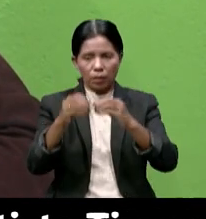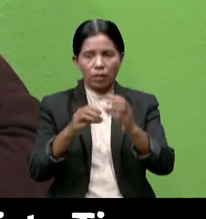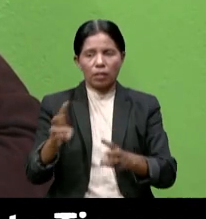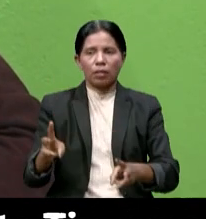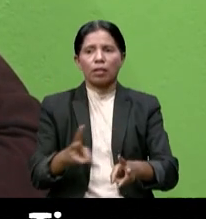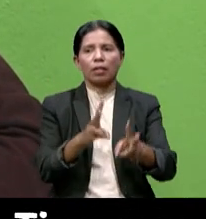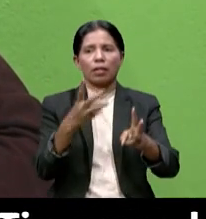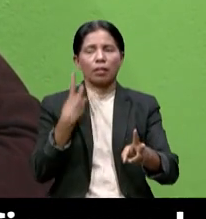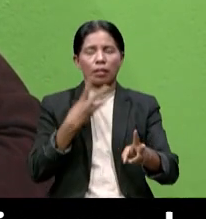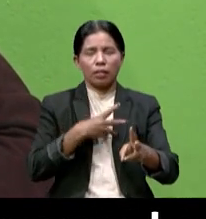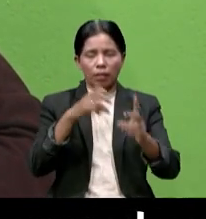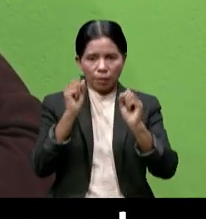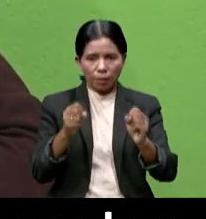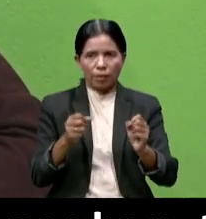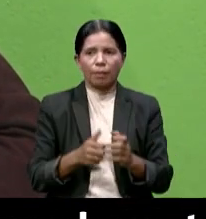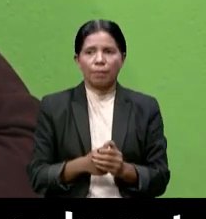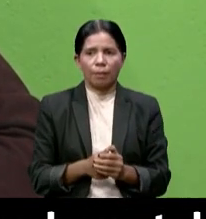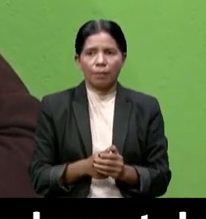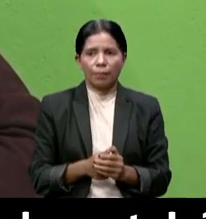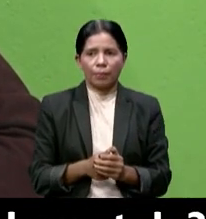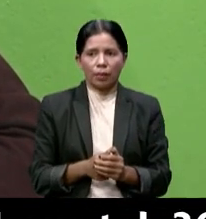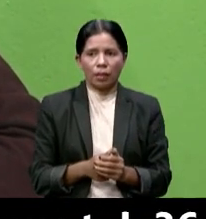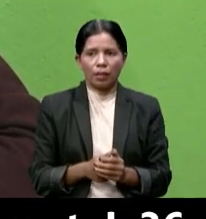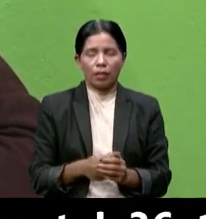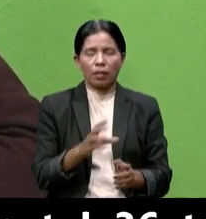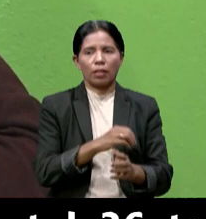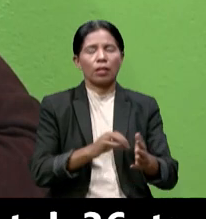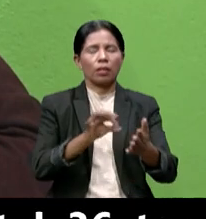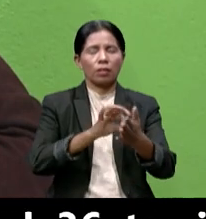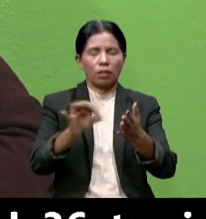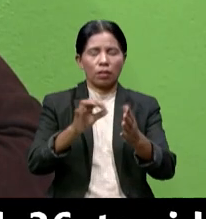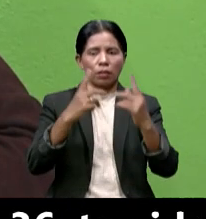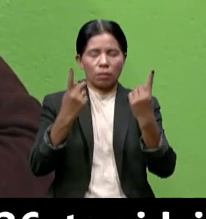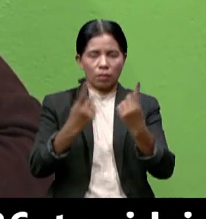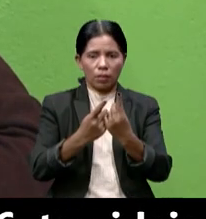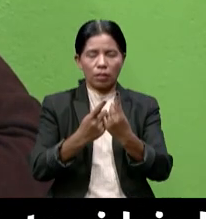dua ita bele contacto companhia fornecedor o look